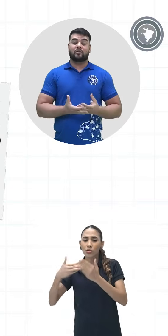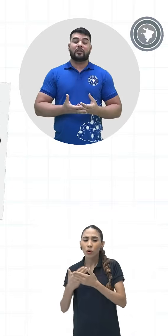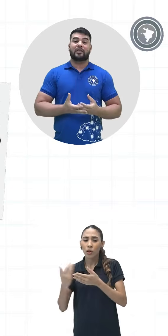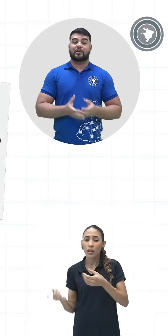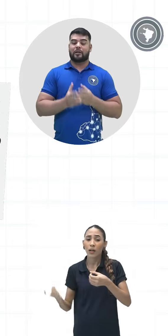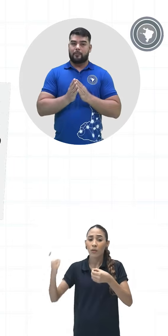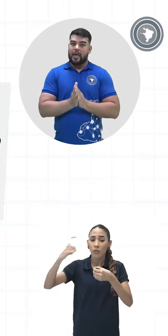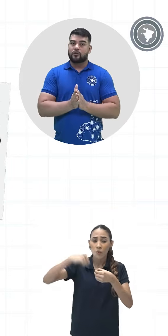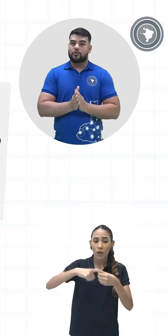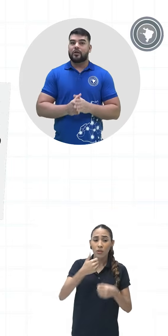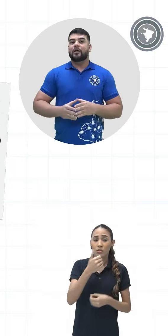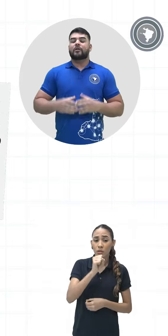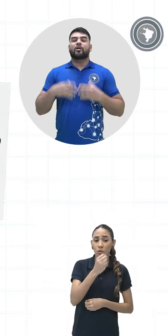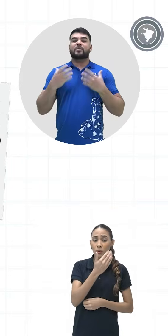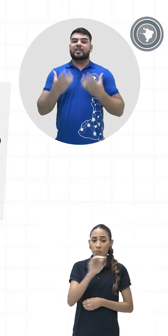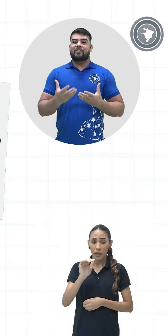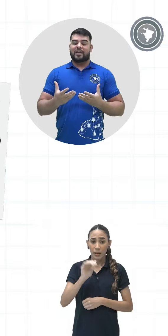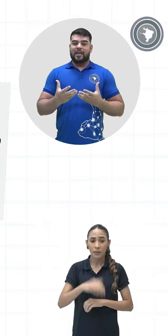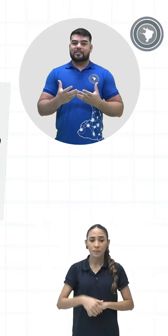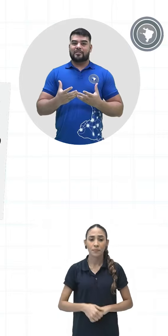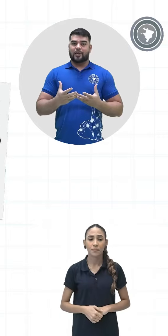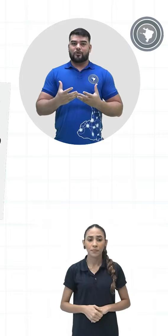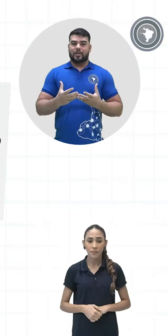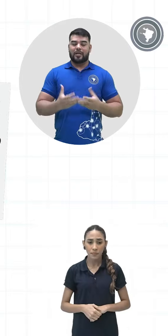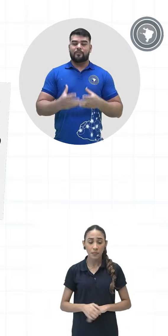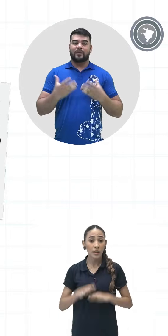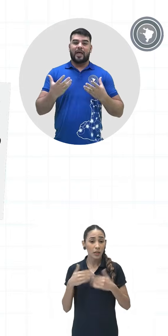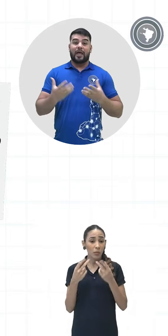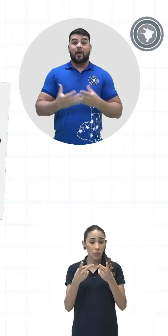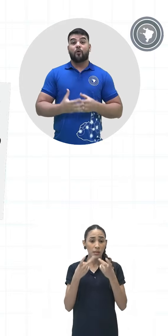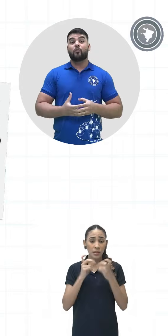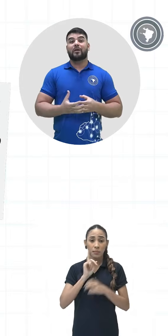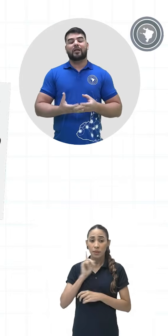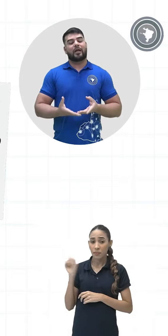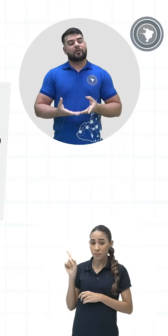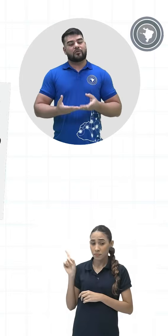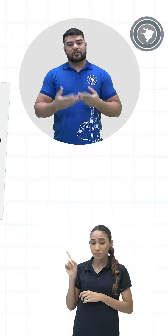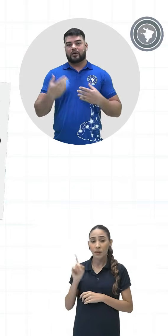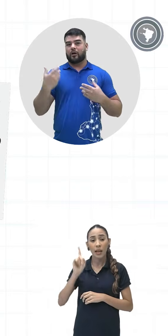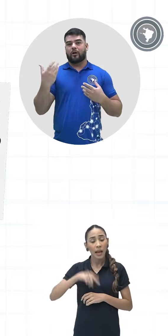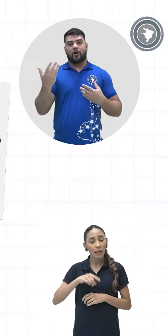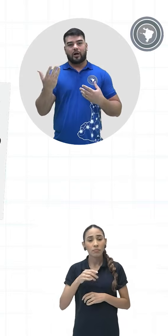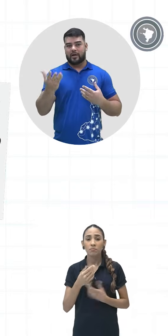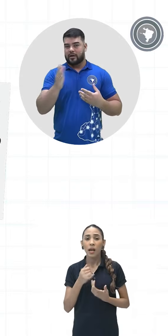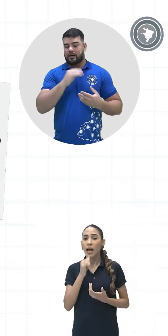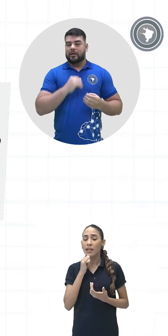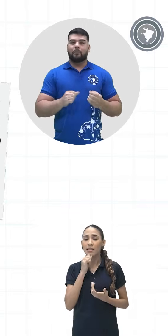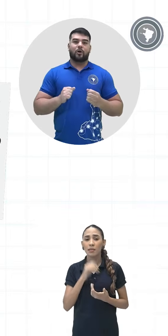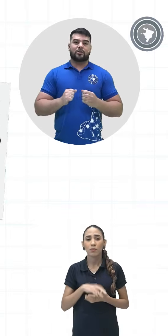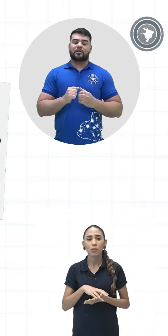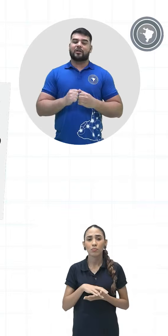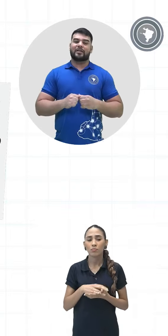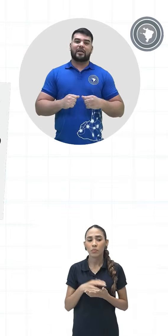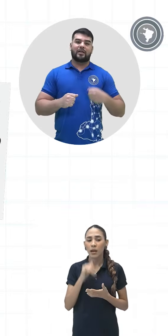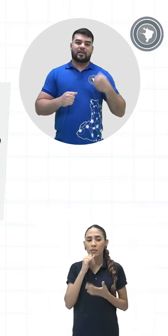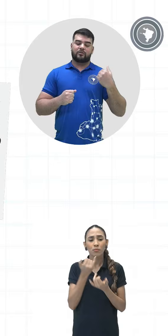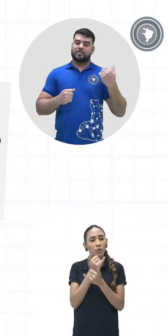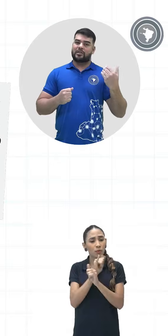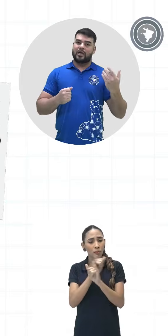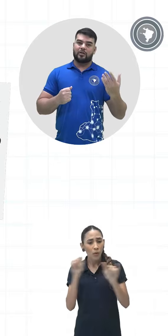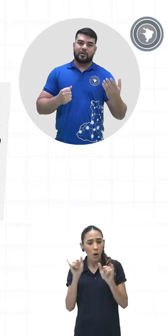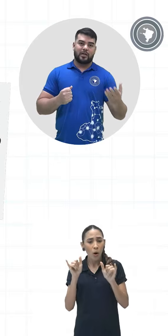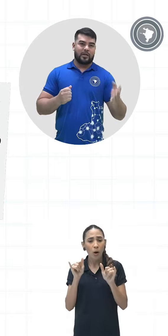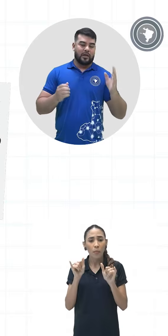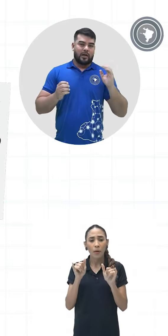às 18h30. Beijos. Então, observem que esse texto aqui é um bilhete que você coloca na porta da geladeira, que